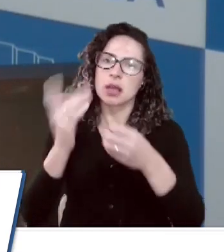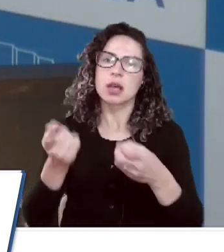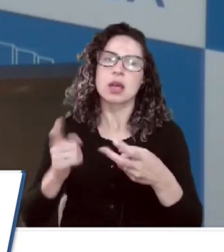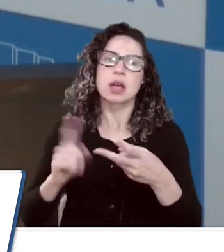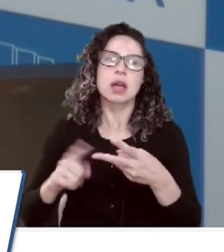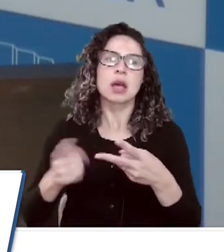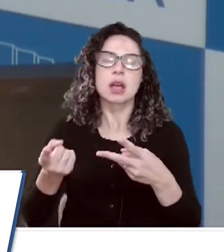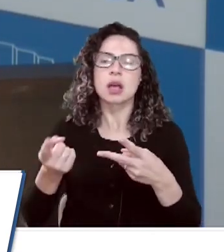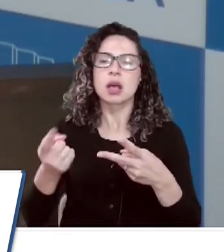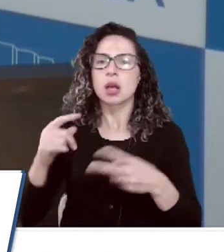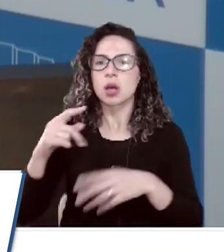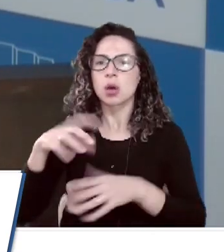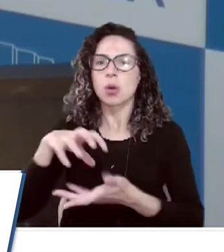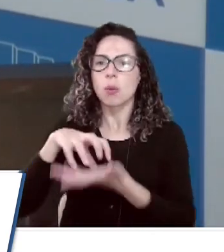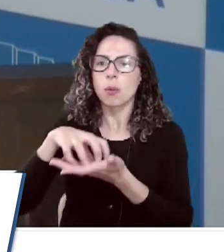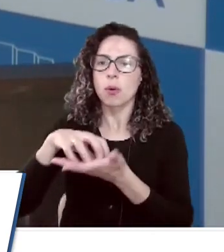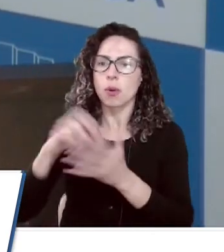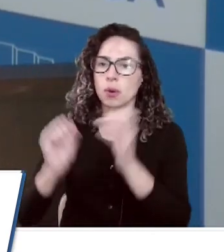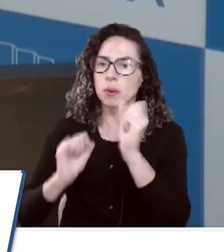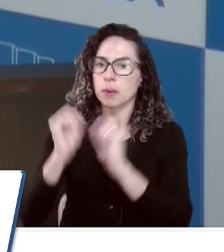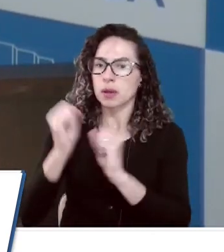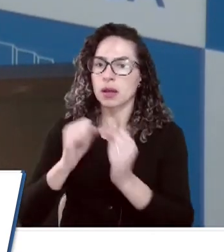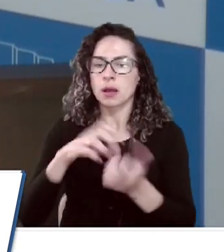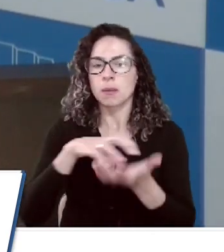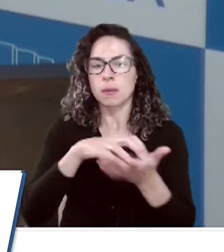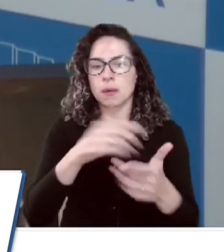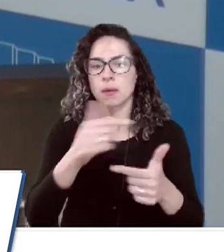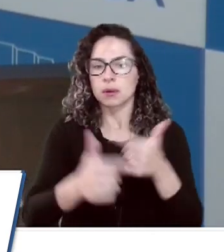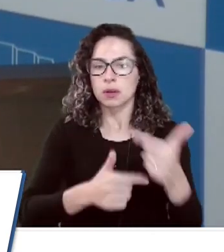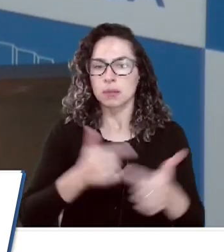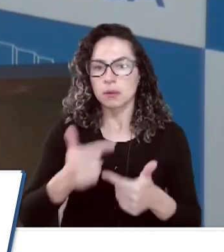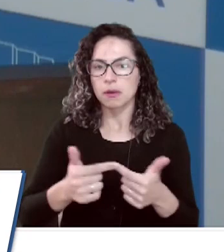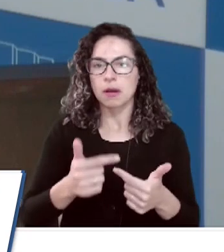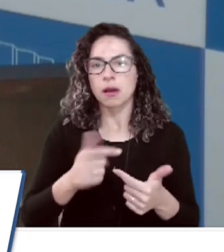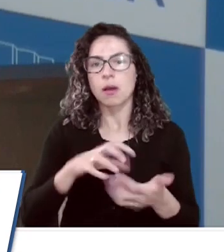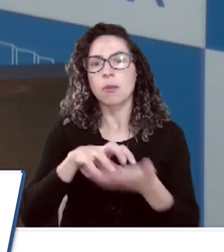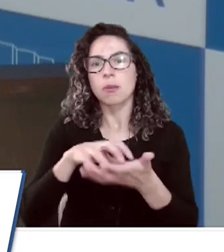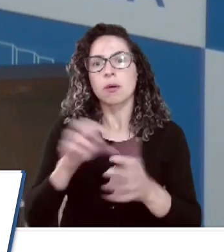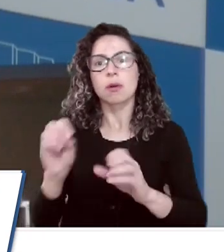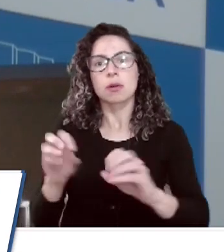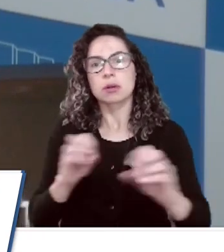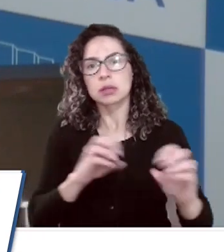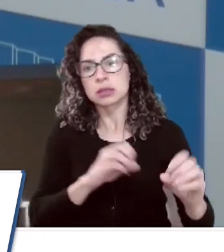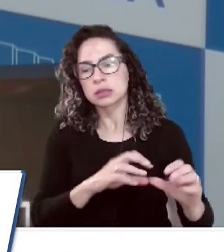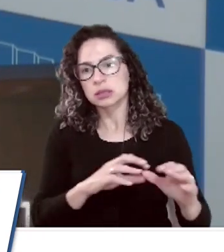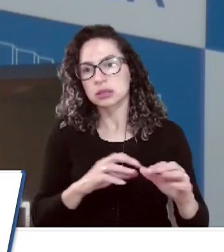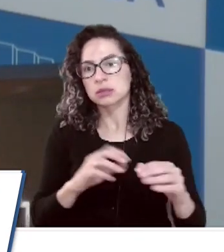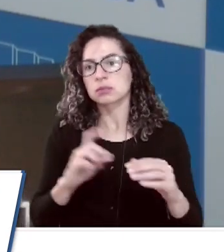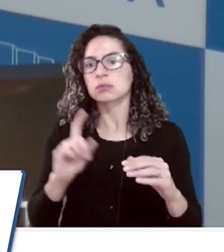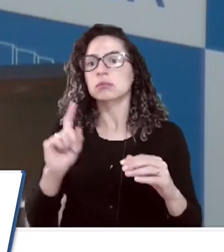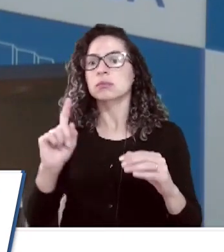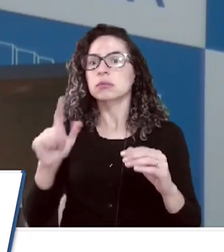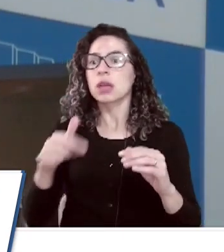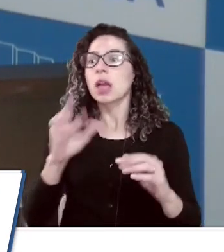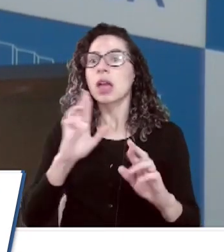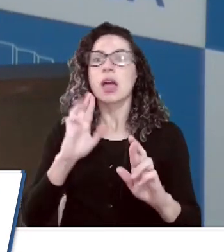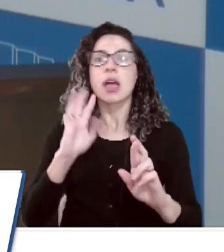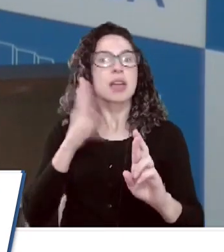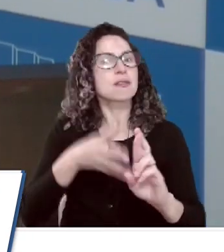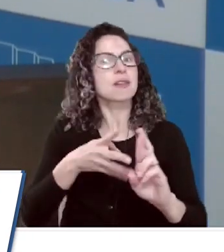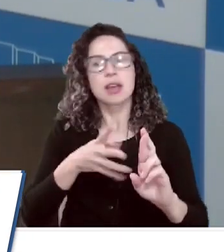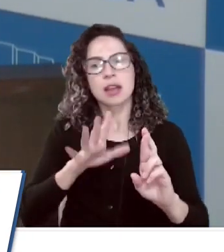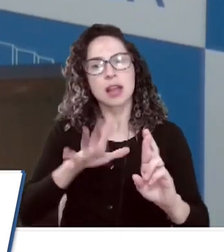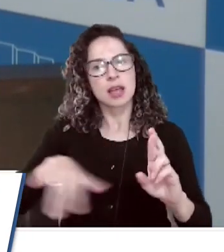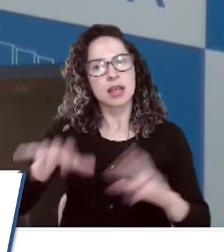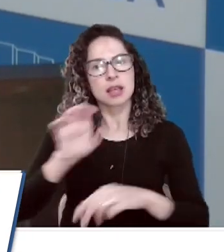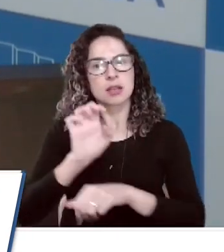polo industrial, do nosso polo de serviços, do nosso polo educacional, que são todos referências no Estado e